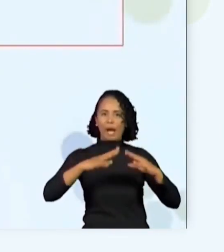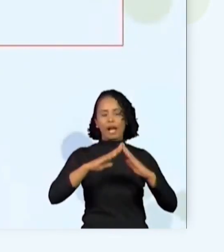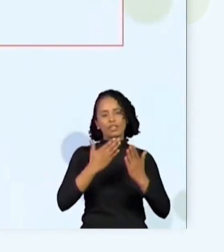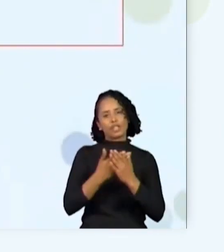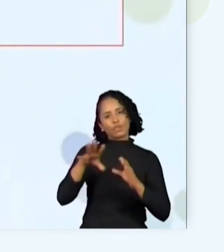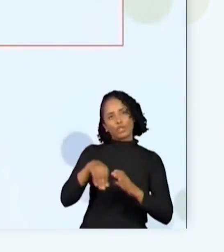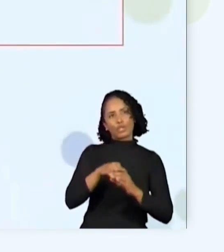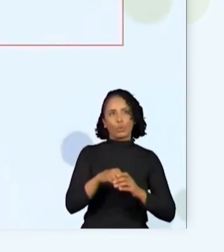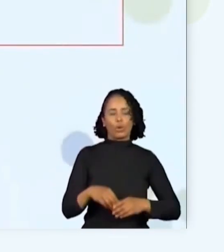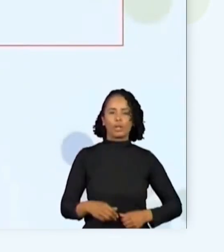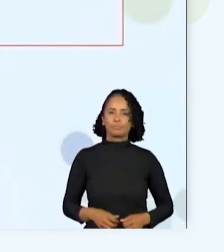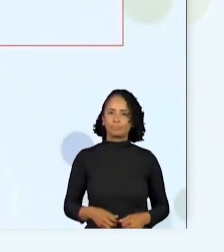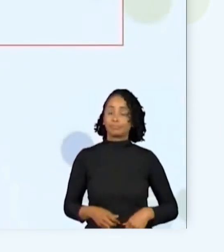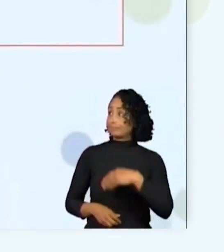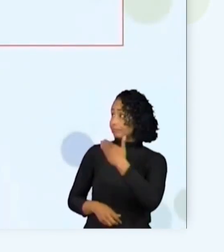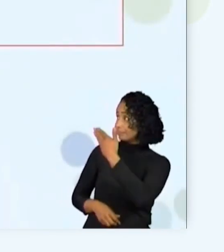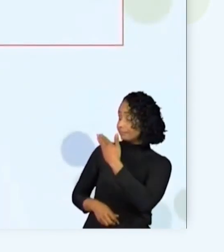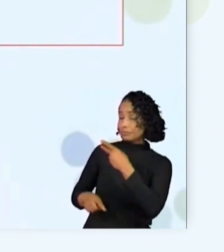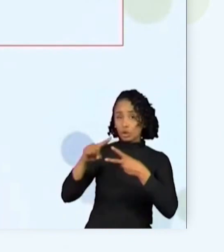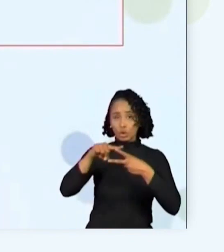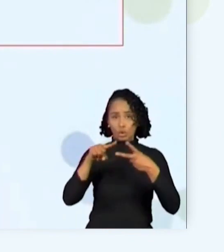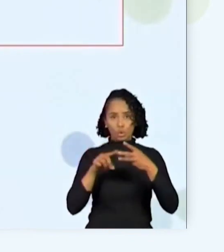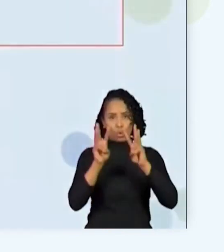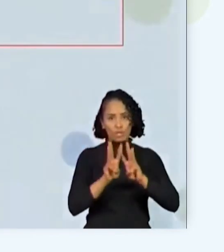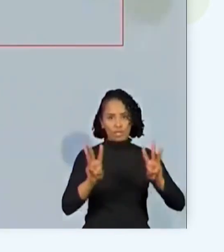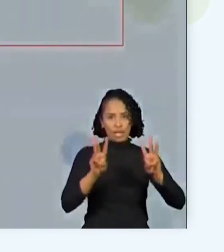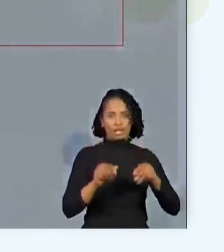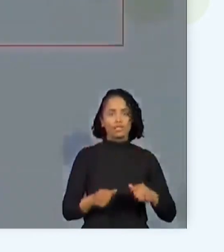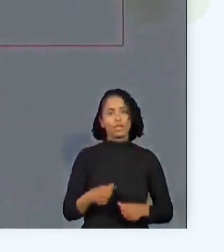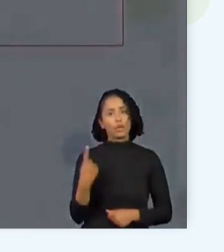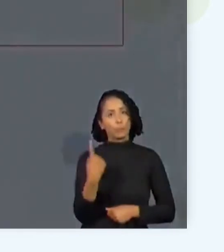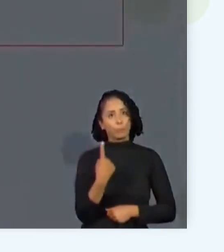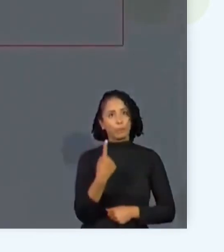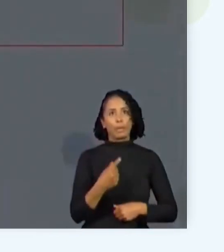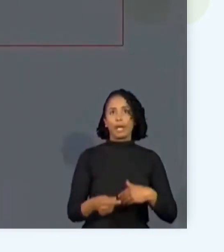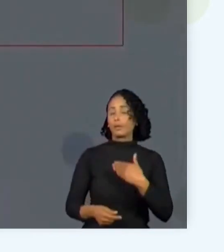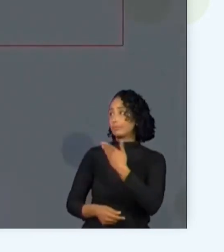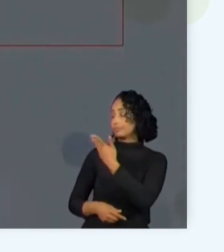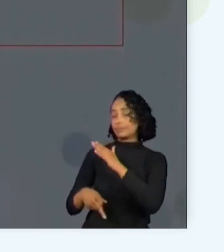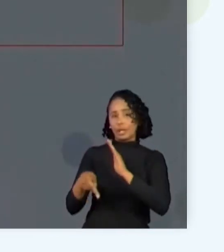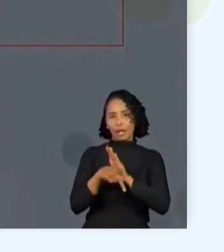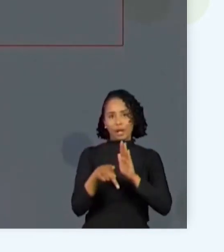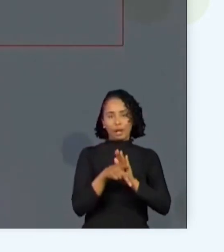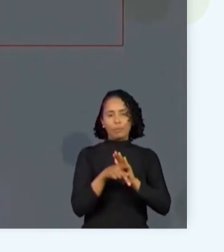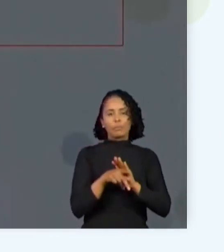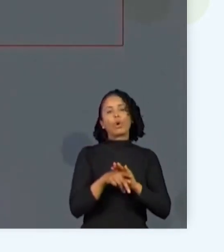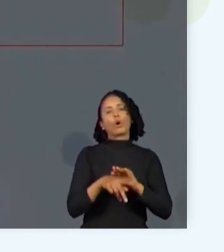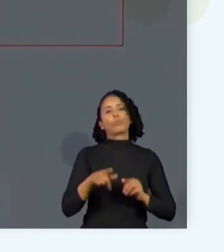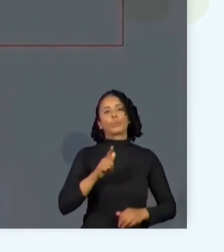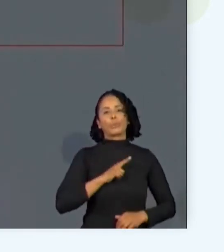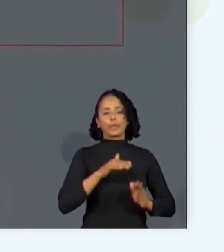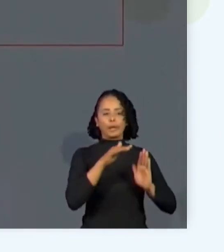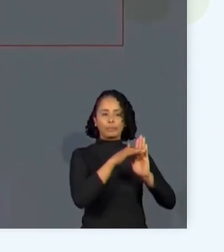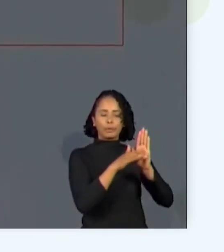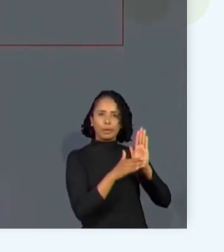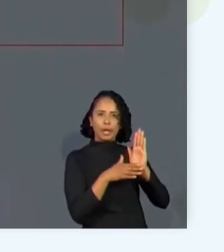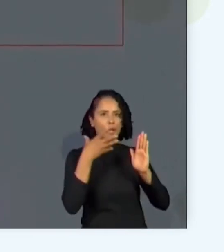vendo que nós temos dois sites aqui. O primeiro seria o próprio do Scratch, tá? Vocês podem acessar esse site, que